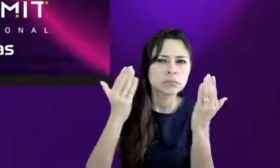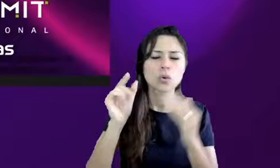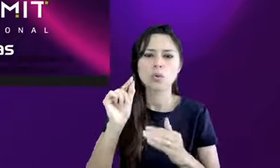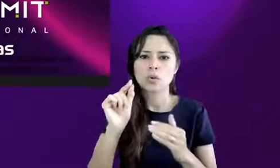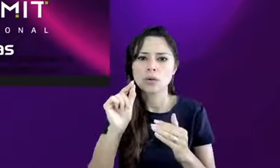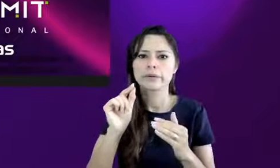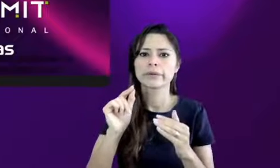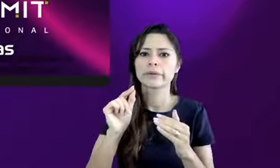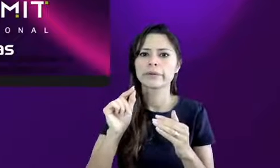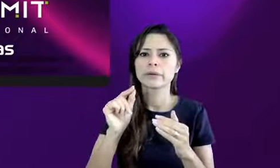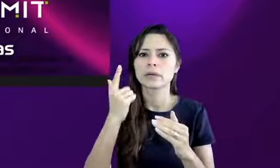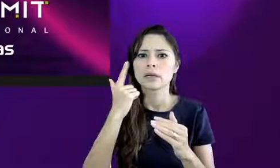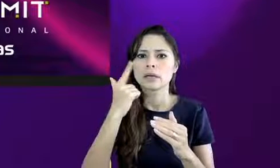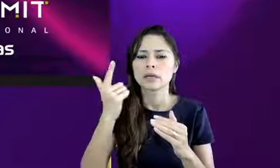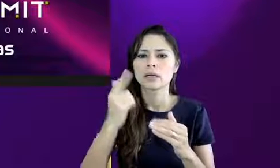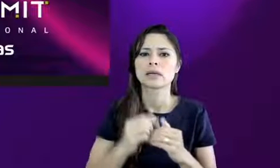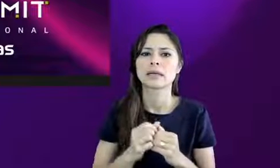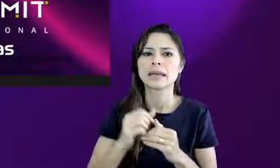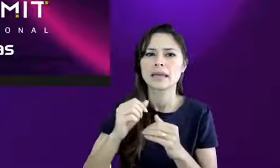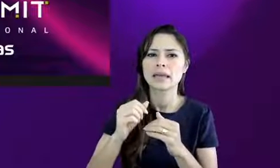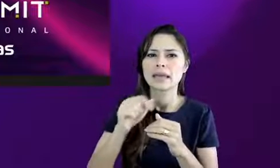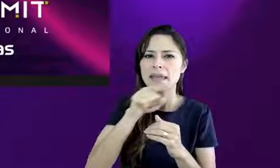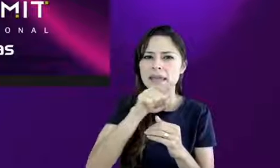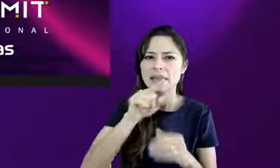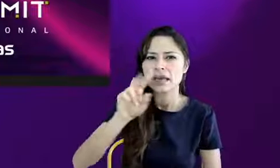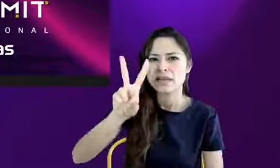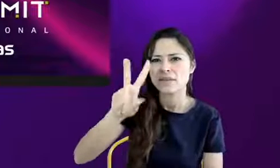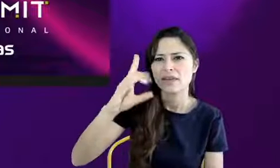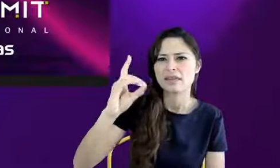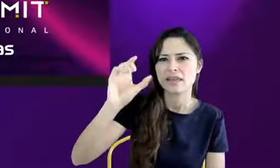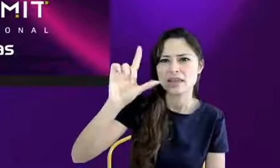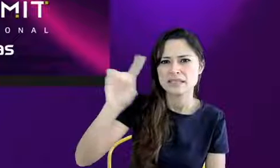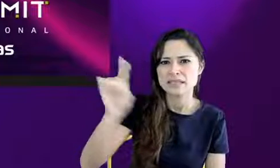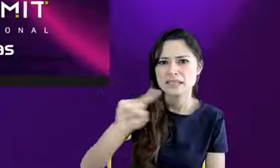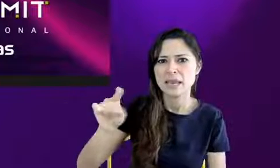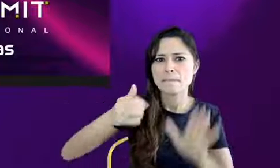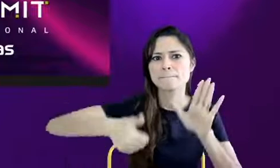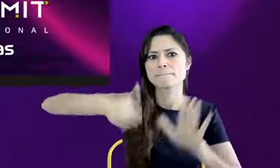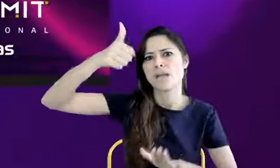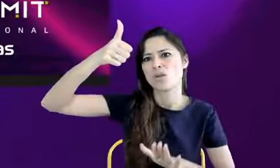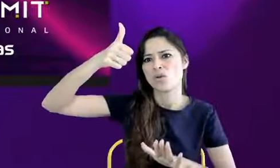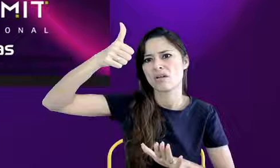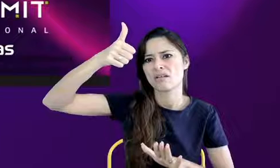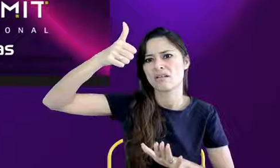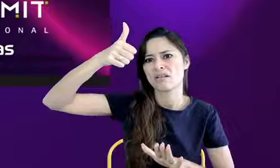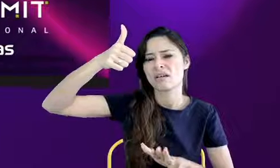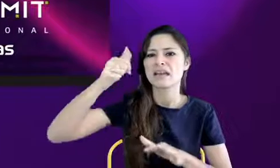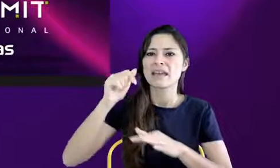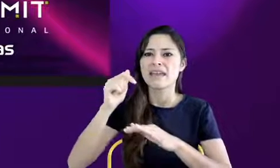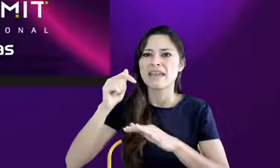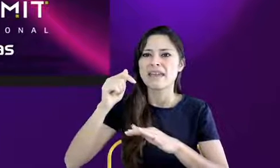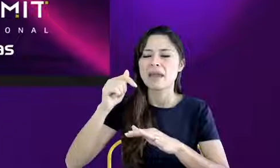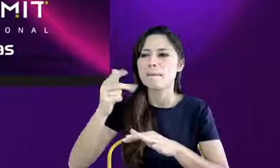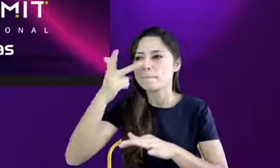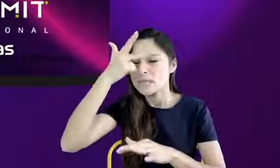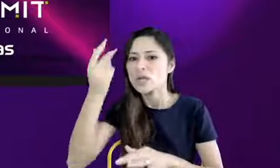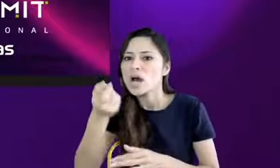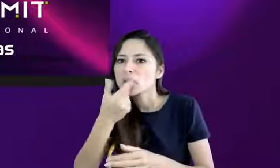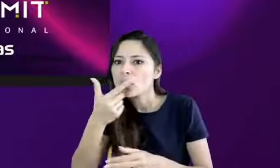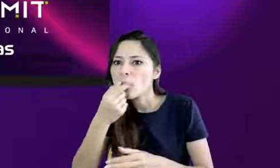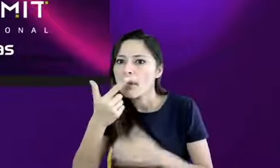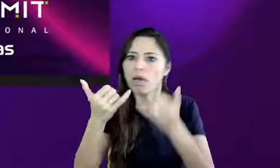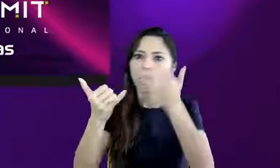retocolite ulcerativa, o vedolizumab tem menores índices de eventos adversos sérios e infecções nos estudos de manutenção e